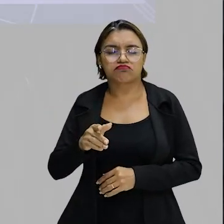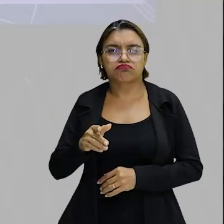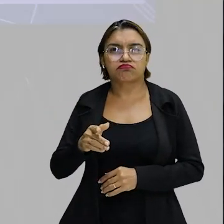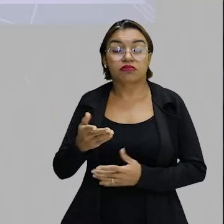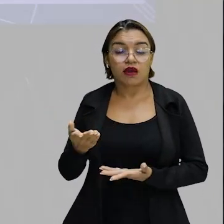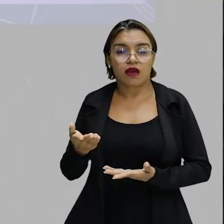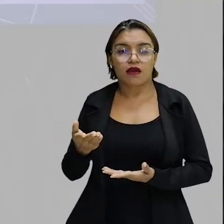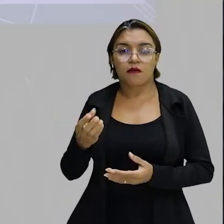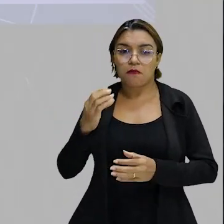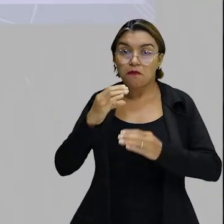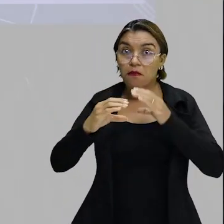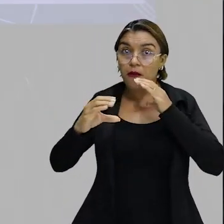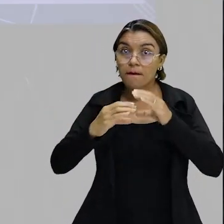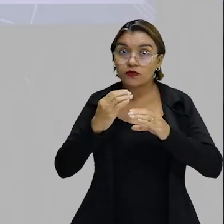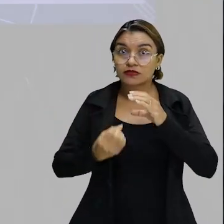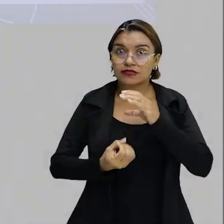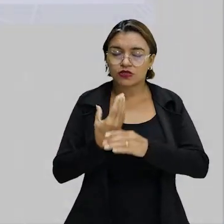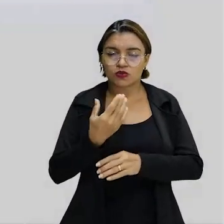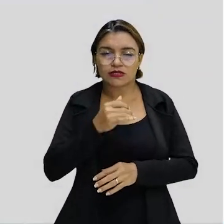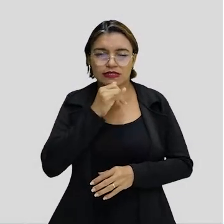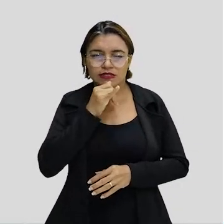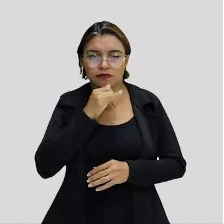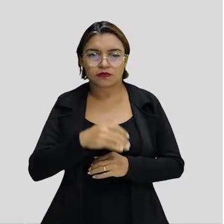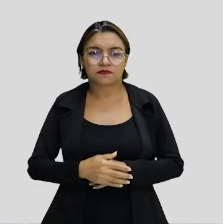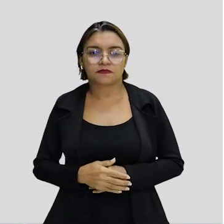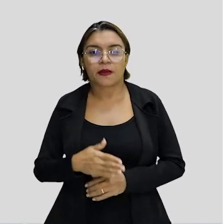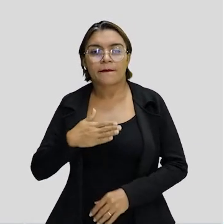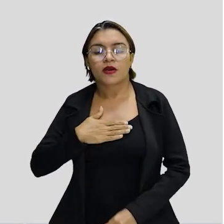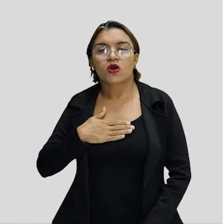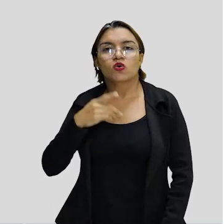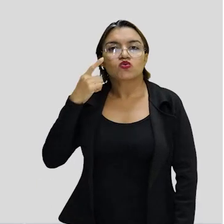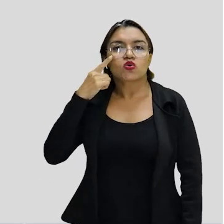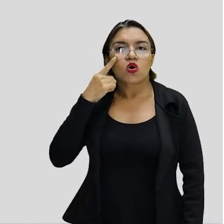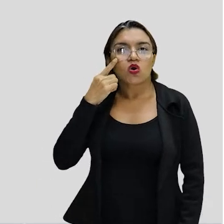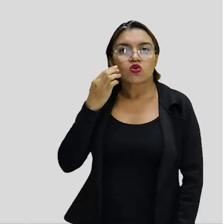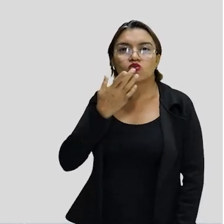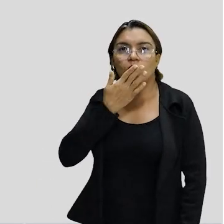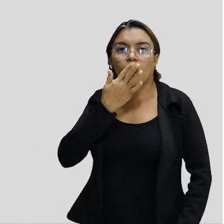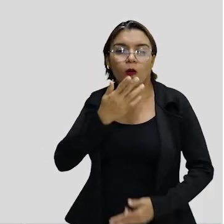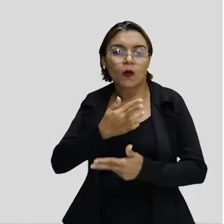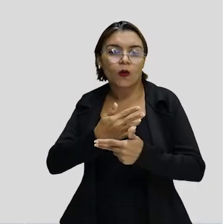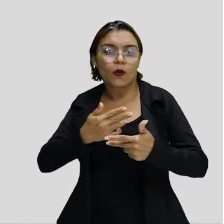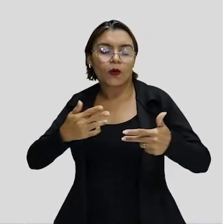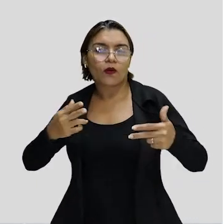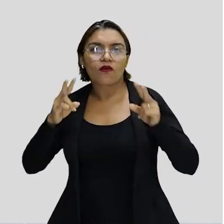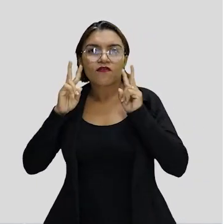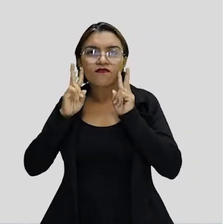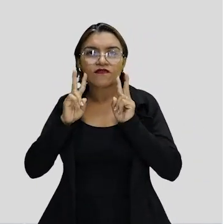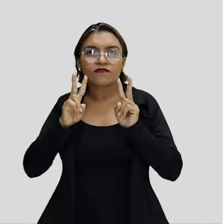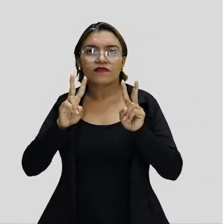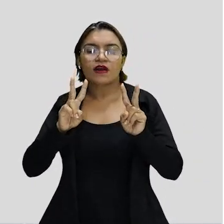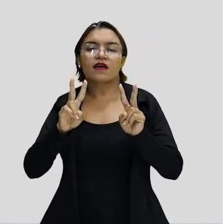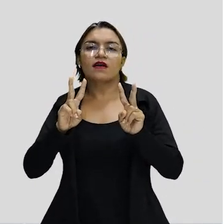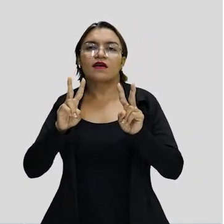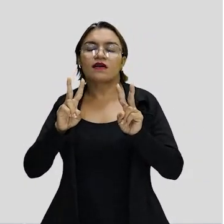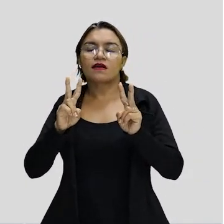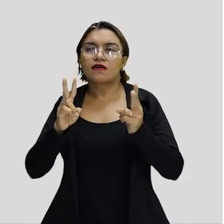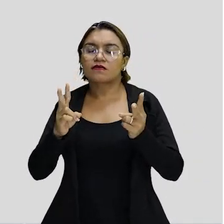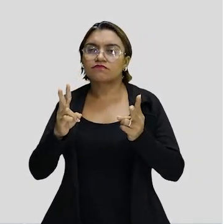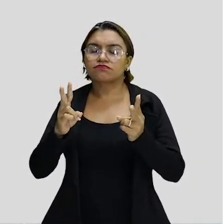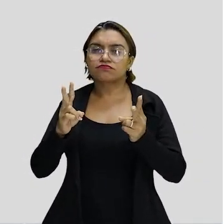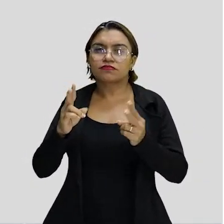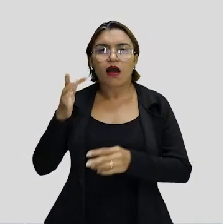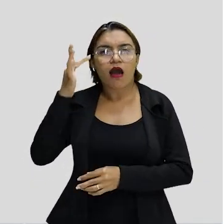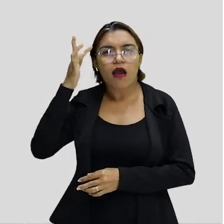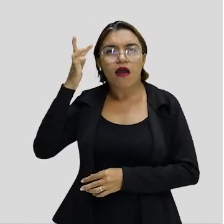cantar não, a gente vai só recitar. Presta bem atenção, ó. Os meus olhos coloridos me fazem refletir. Eu